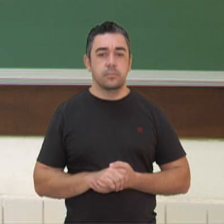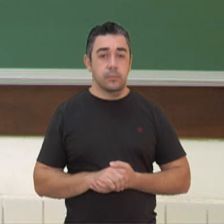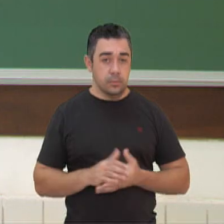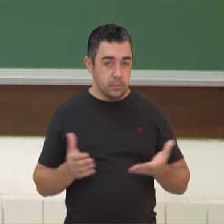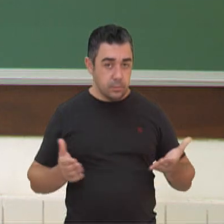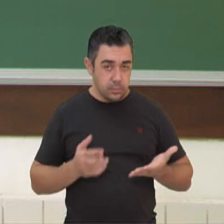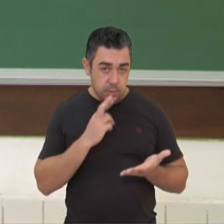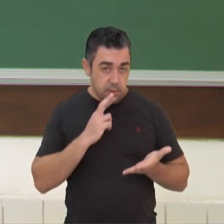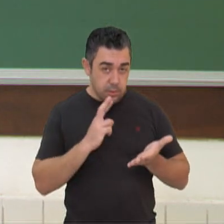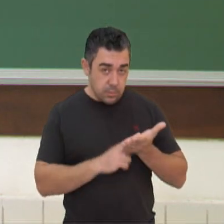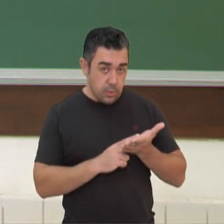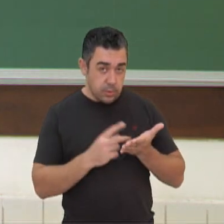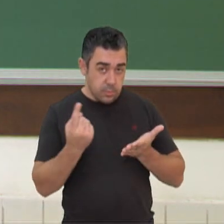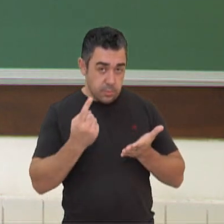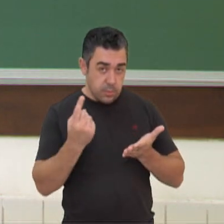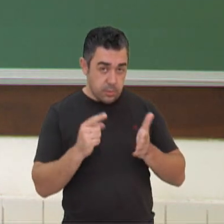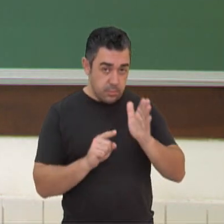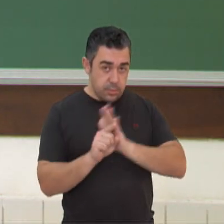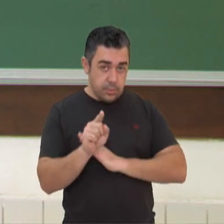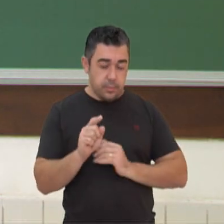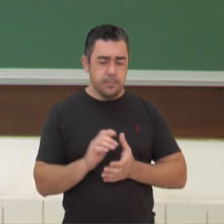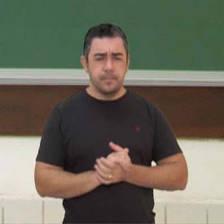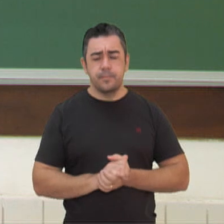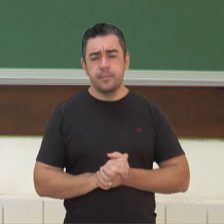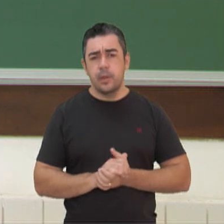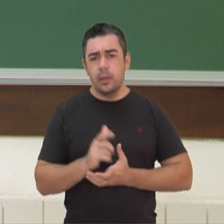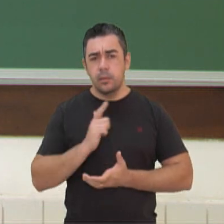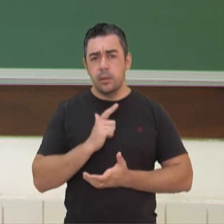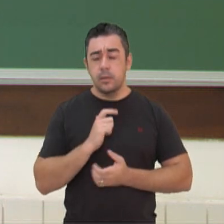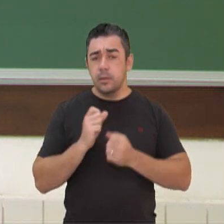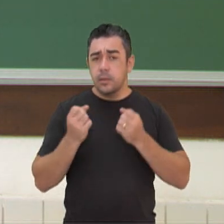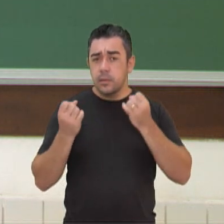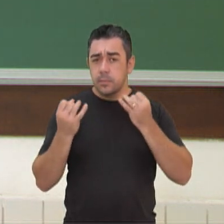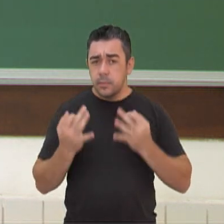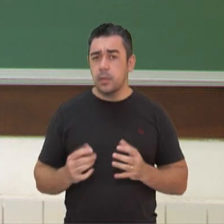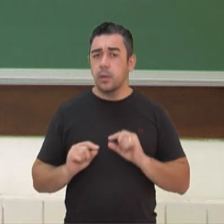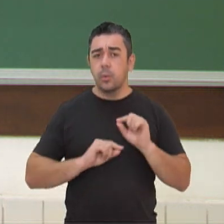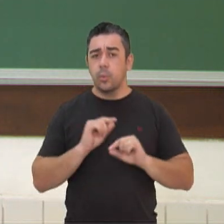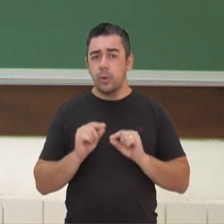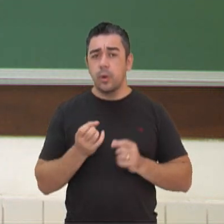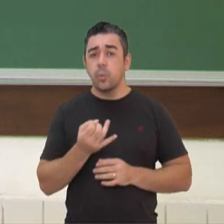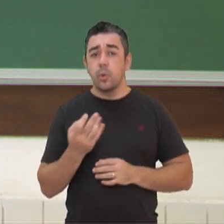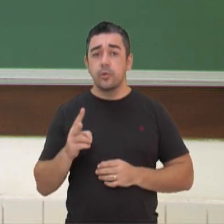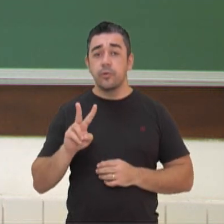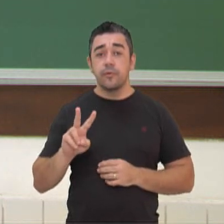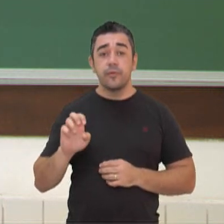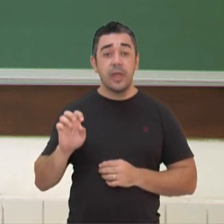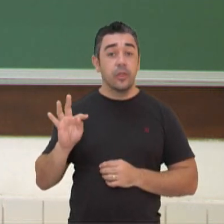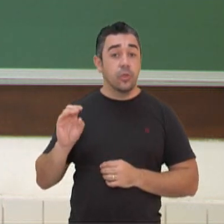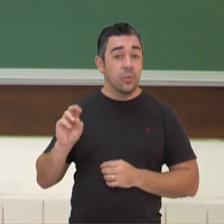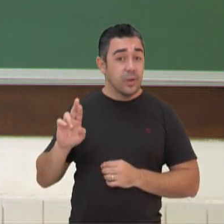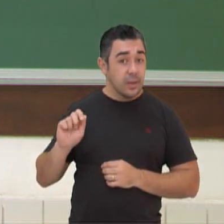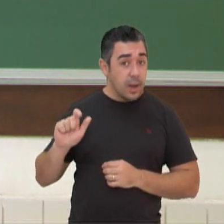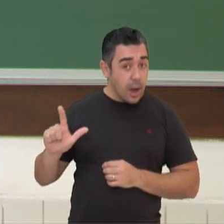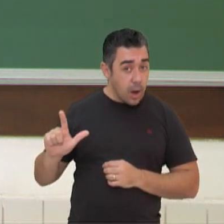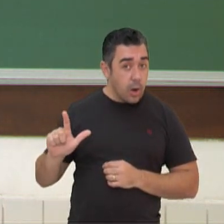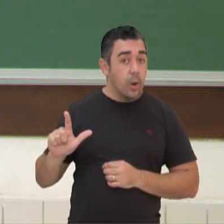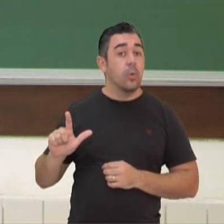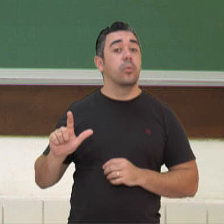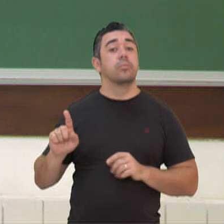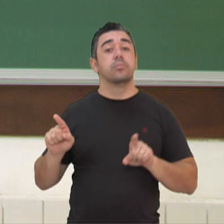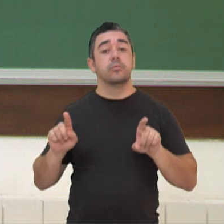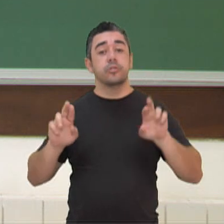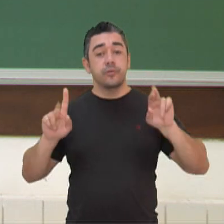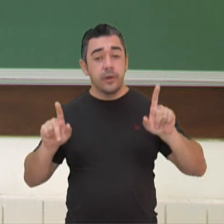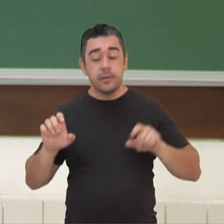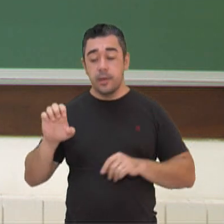Vamos resolver juntos aqui o nosso primeiro quiz, um quiz que fala a respeito sobre grandezas vetoriais e grandezas escalares. Perceba você que